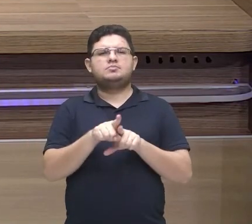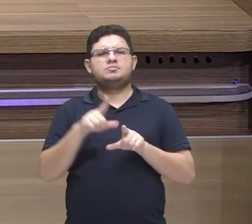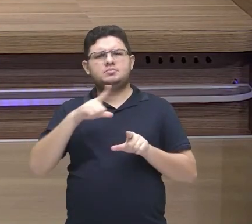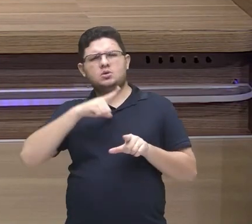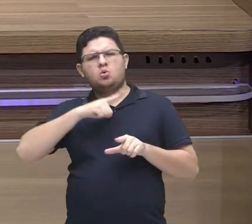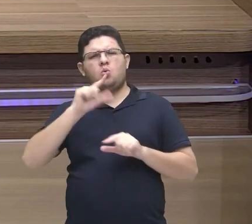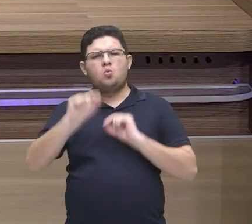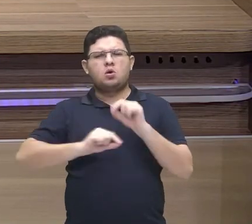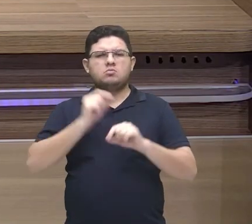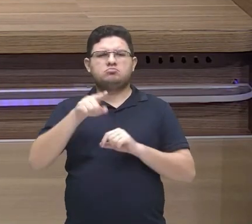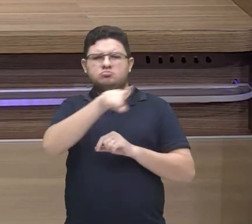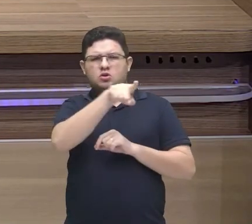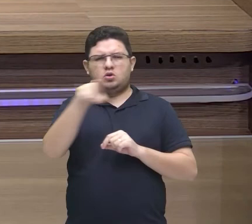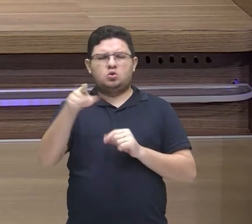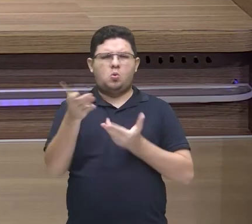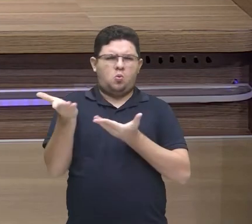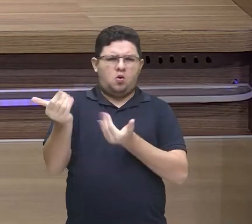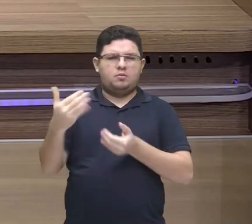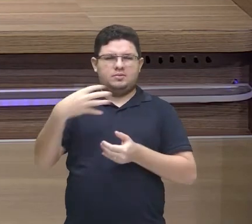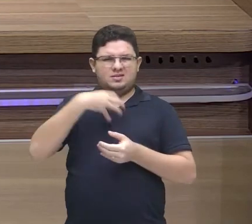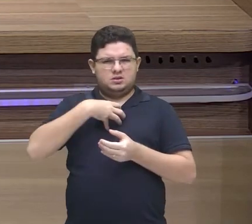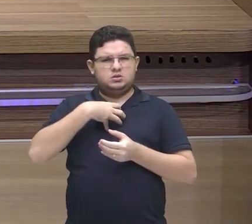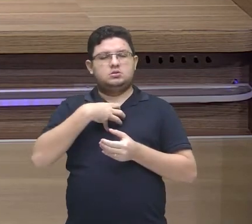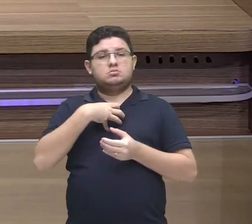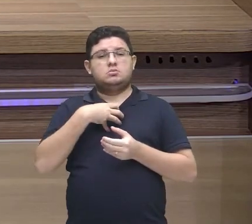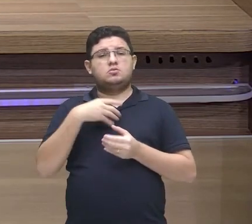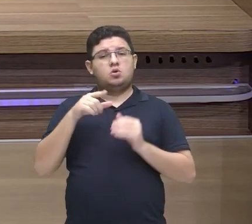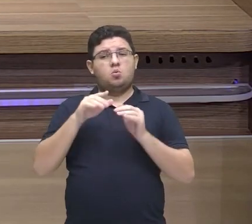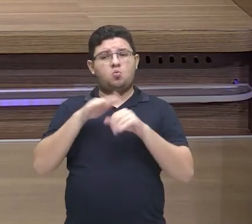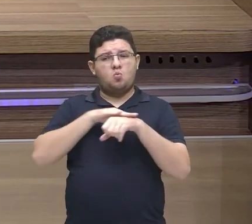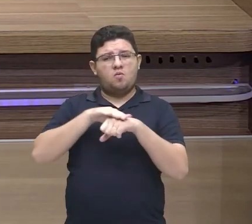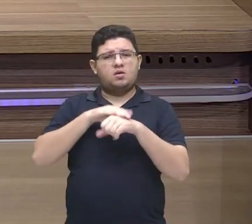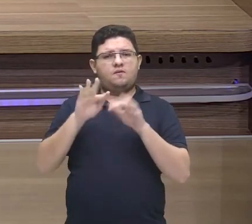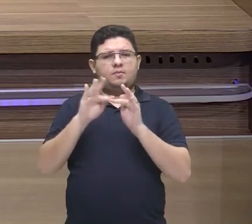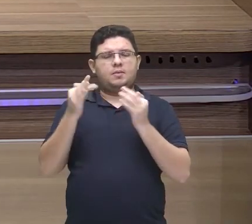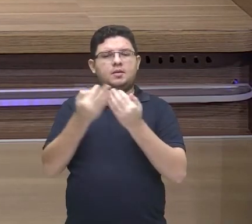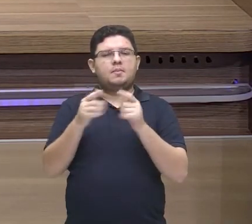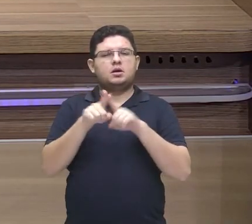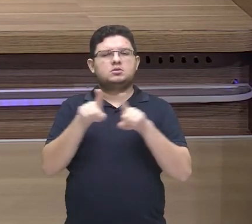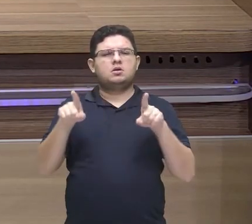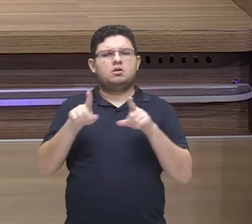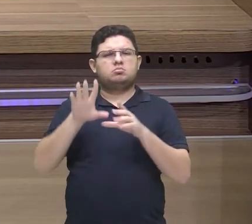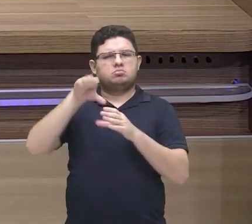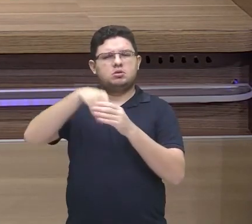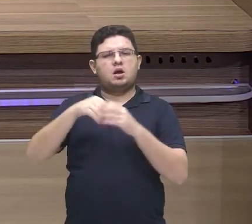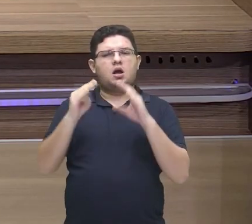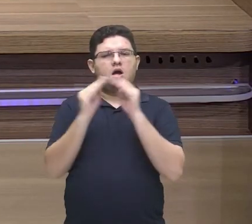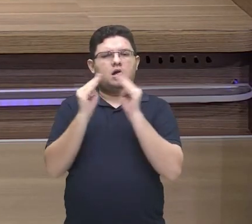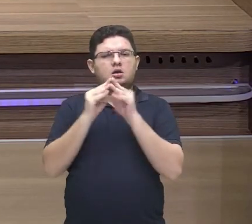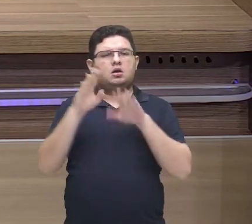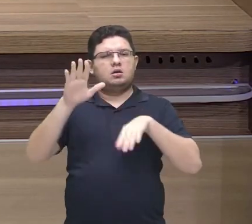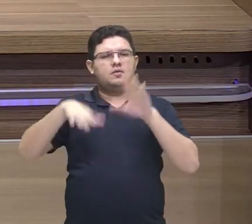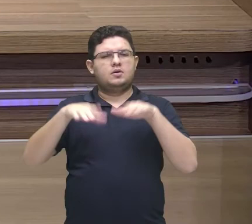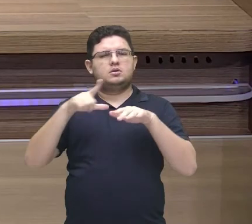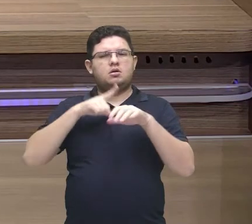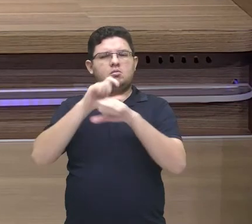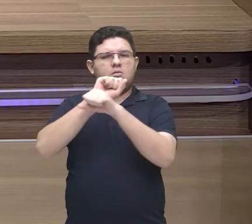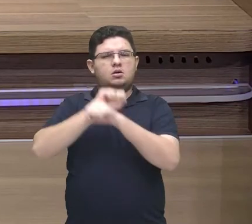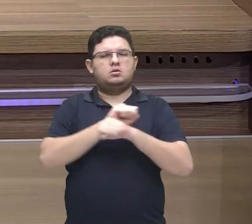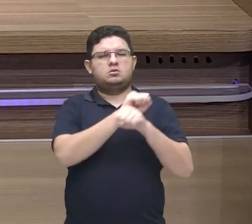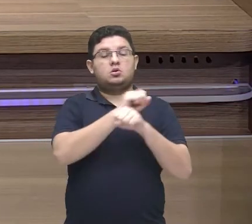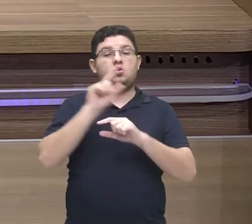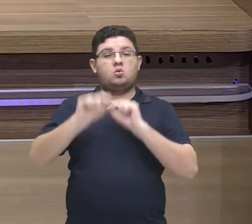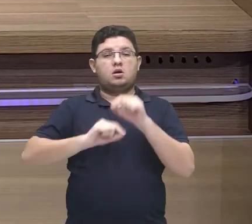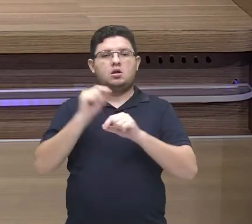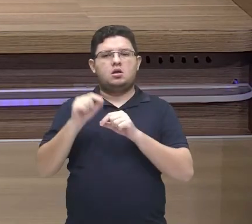para a família. Se for dentro de casa que tem alguma suspeita de muita proteção, está agarrado com o menino, a menina começa a crescer, aí o